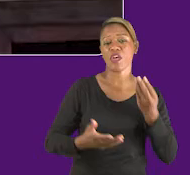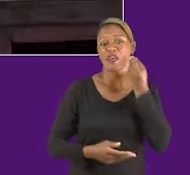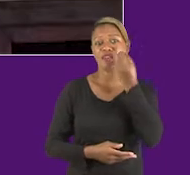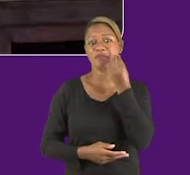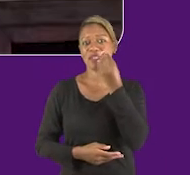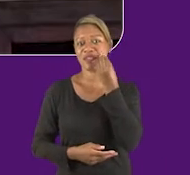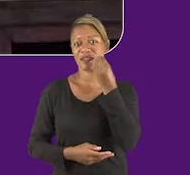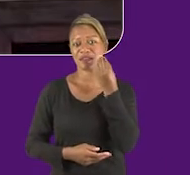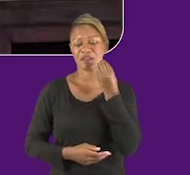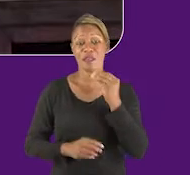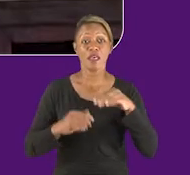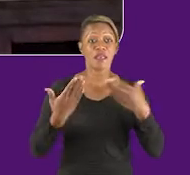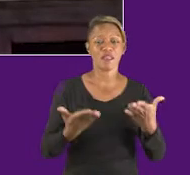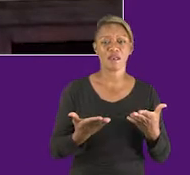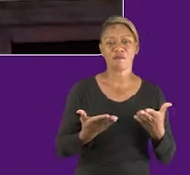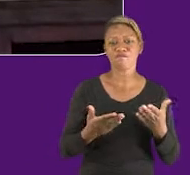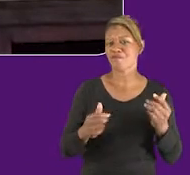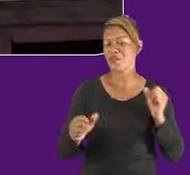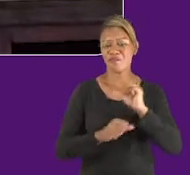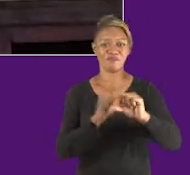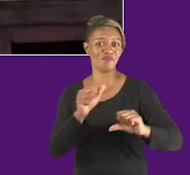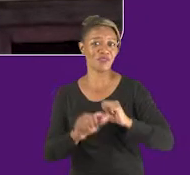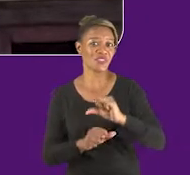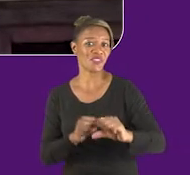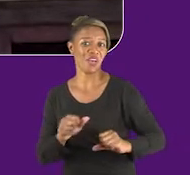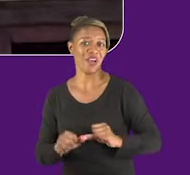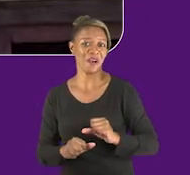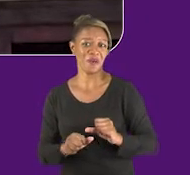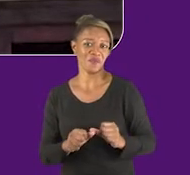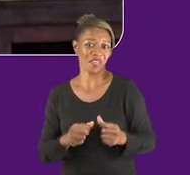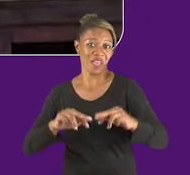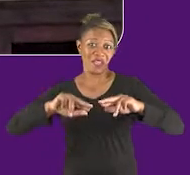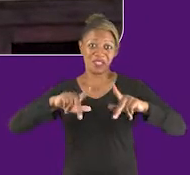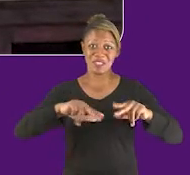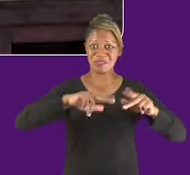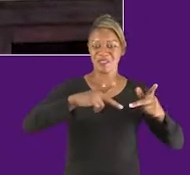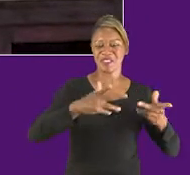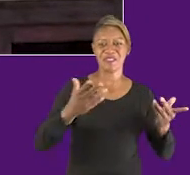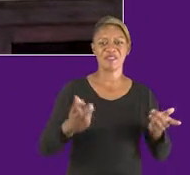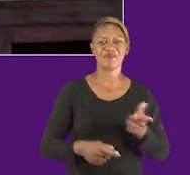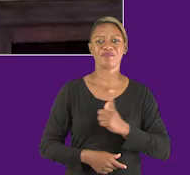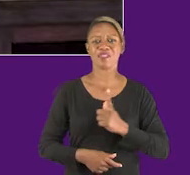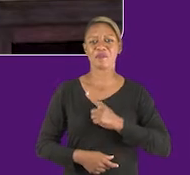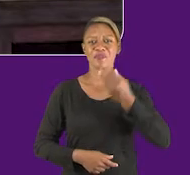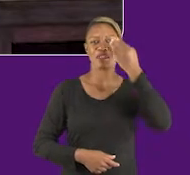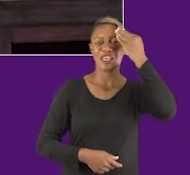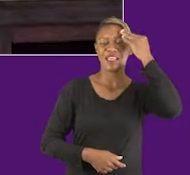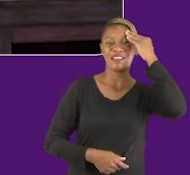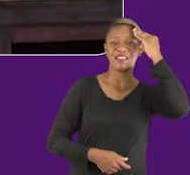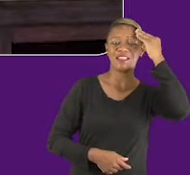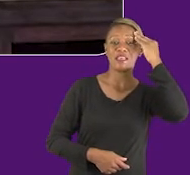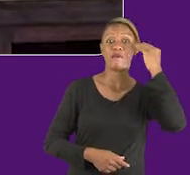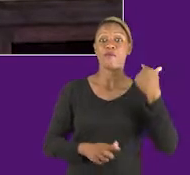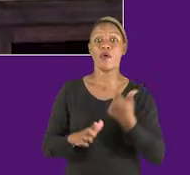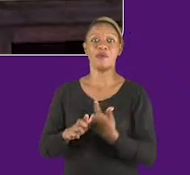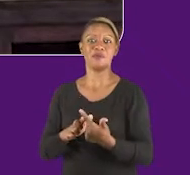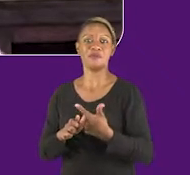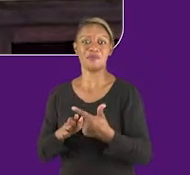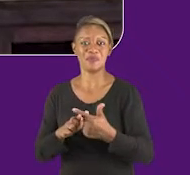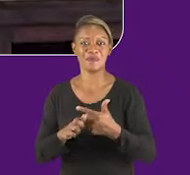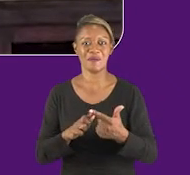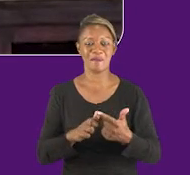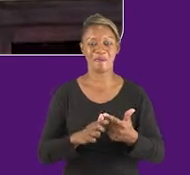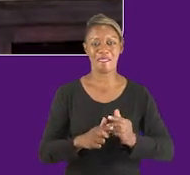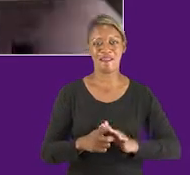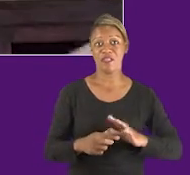a experiência só que pra diferenciar havia experiência via o ex nós temos que entender efetivamente foi o problema né quer dizer